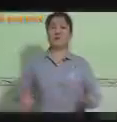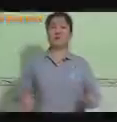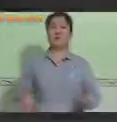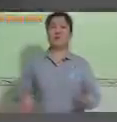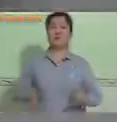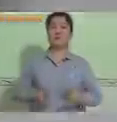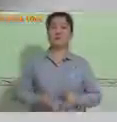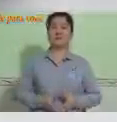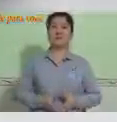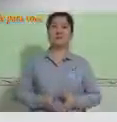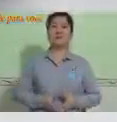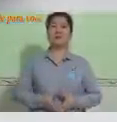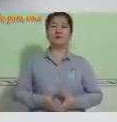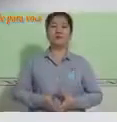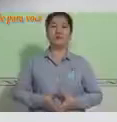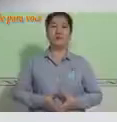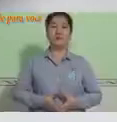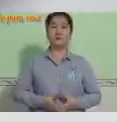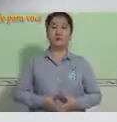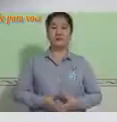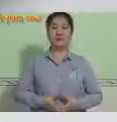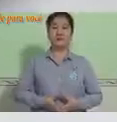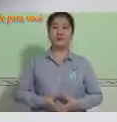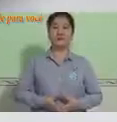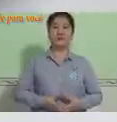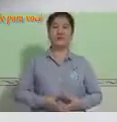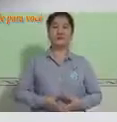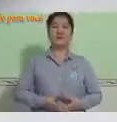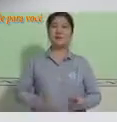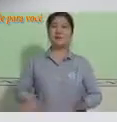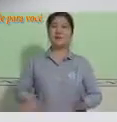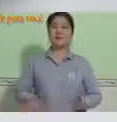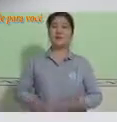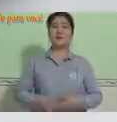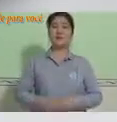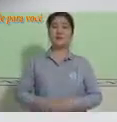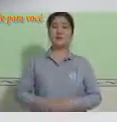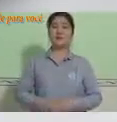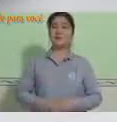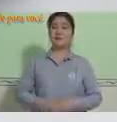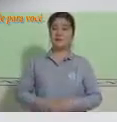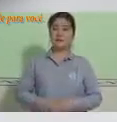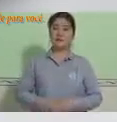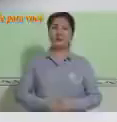Além disso, vírgula, a água melhora o funcionamento dos rins e hidrata a pele, vírgula, evitando o aparecimento de